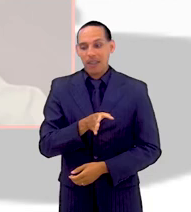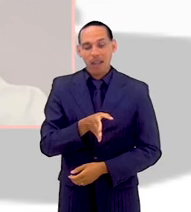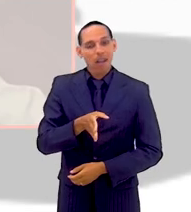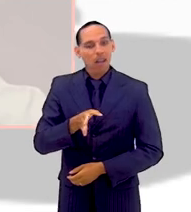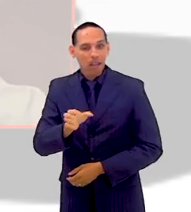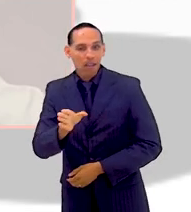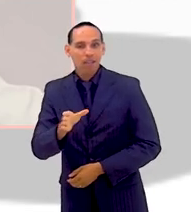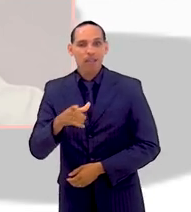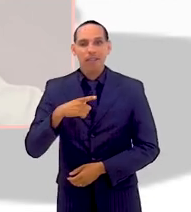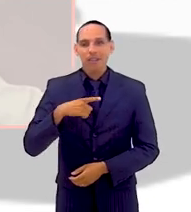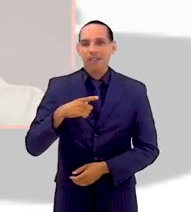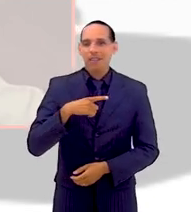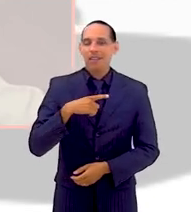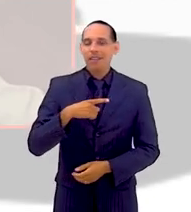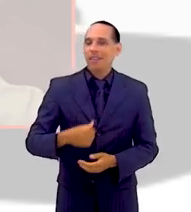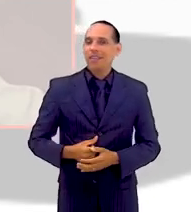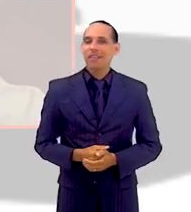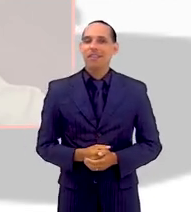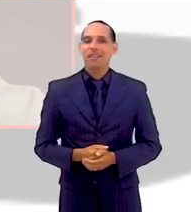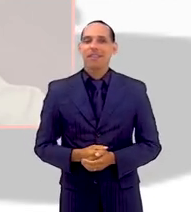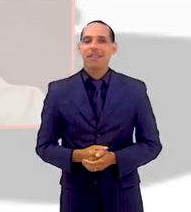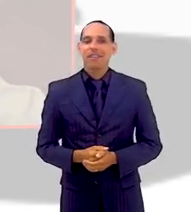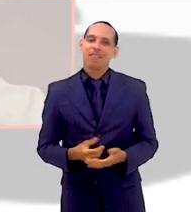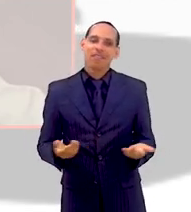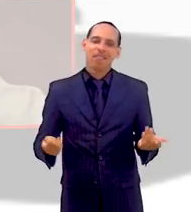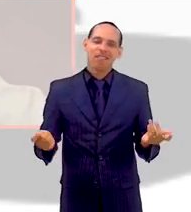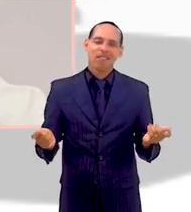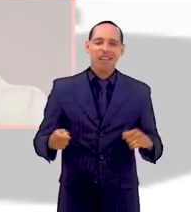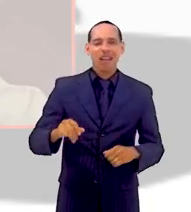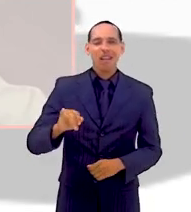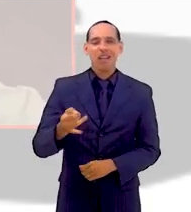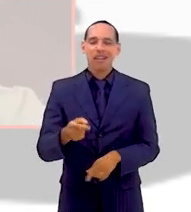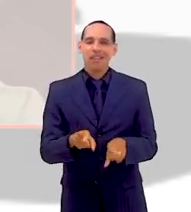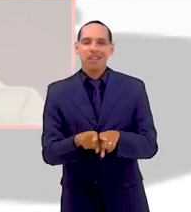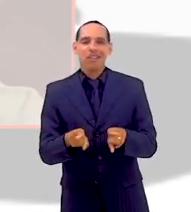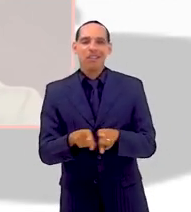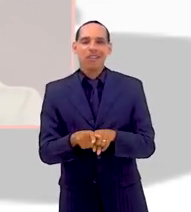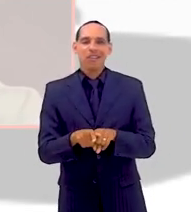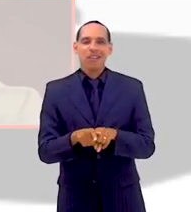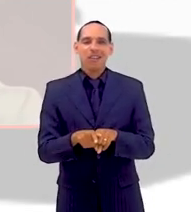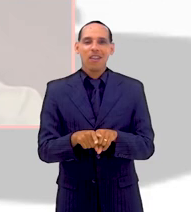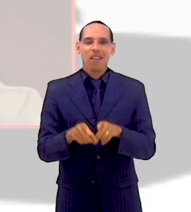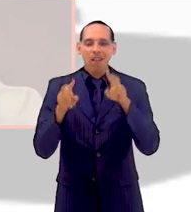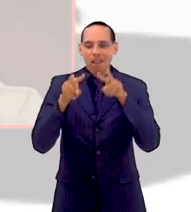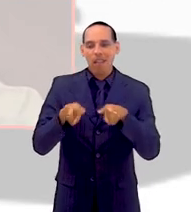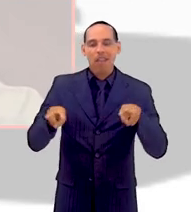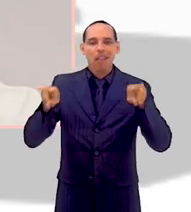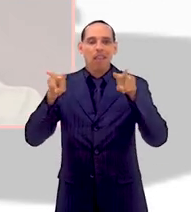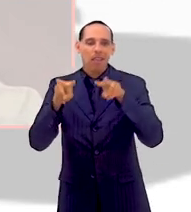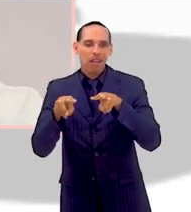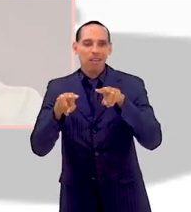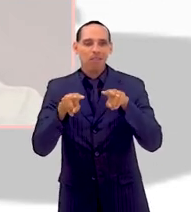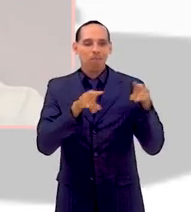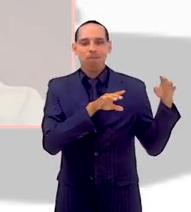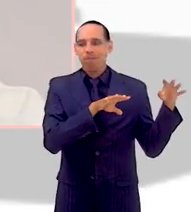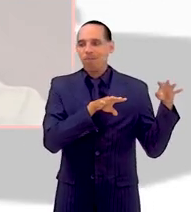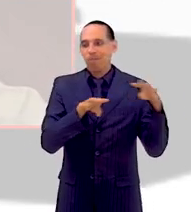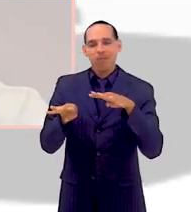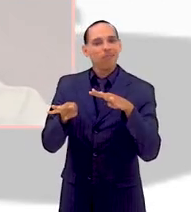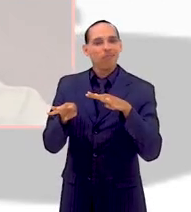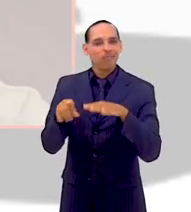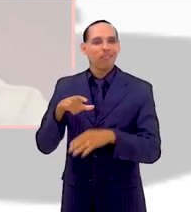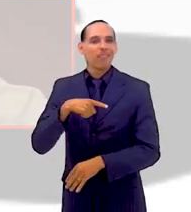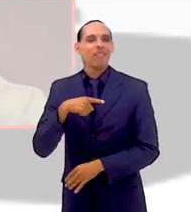ali de Lumiar, etc., acaba usufruindo também dessa percepção, e você tem, a partir